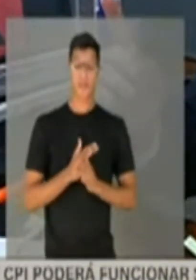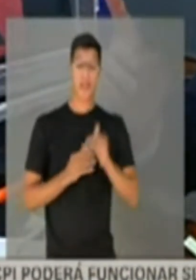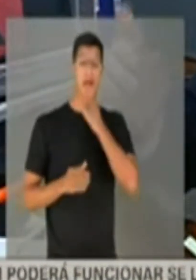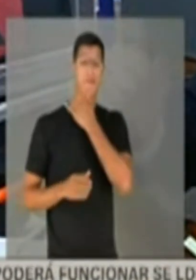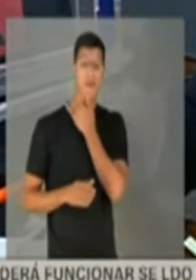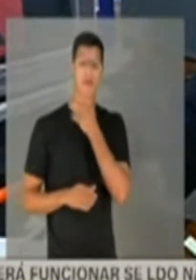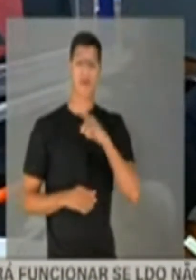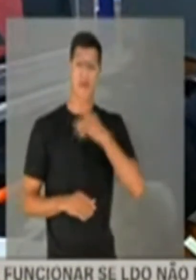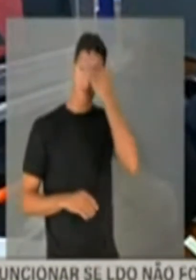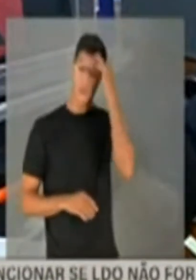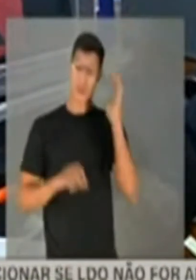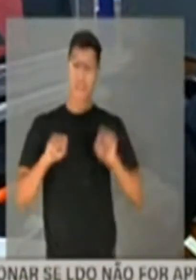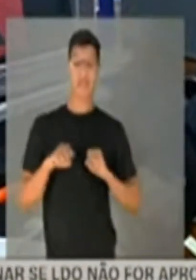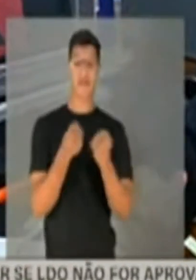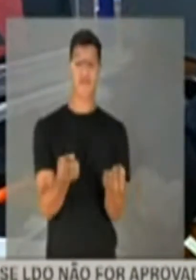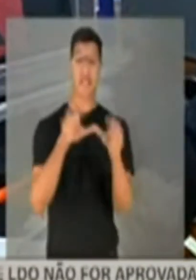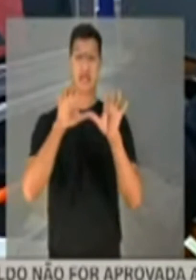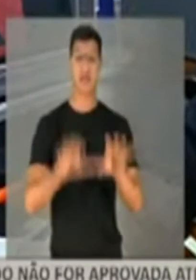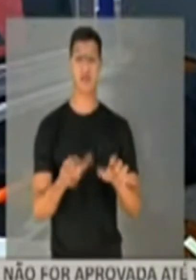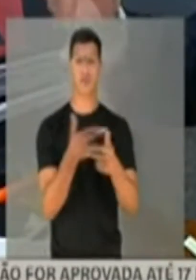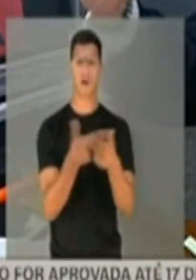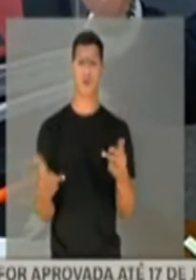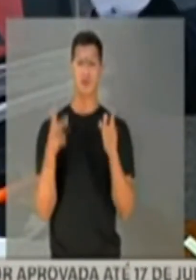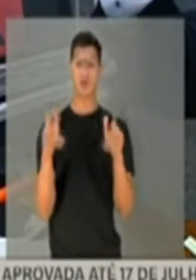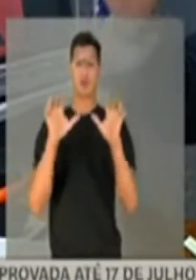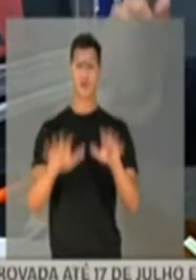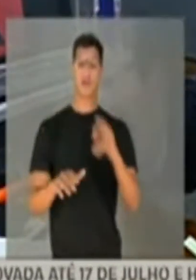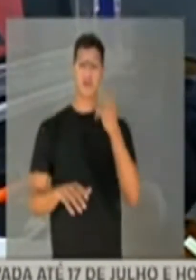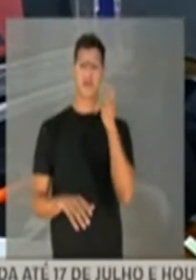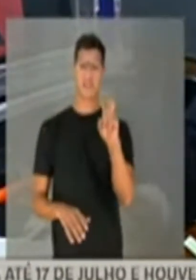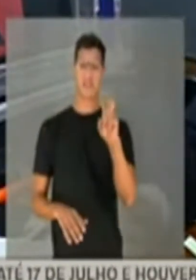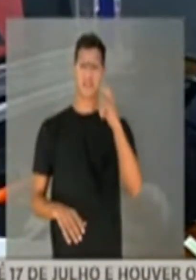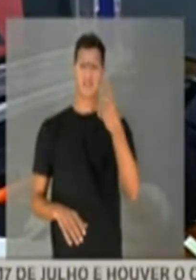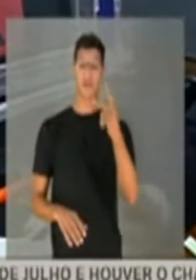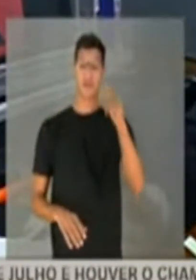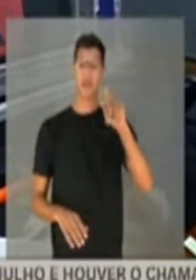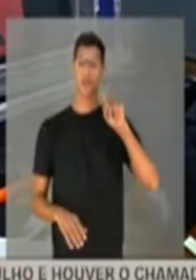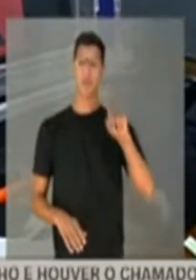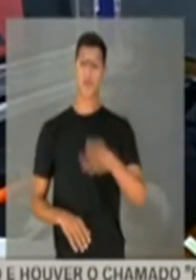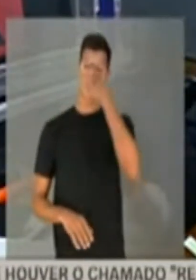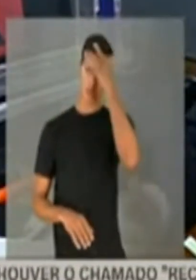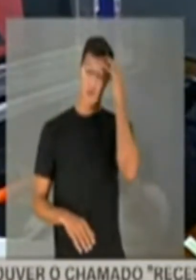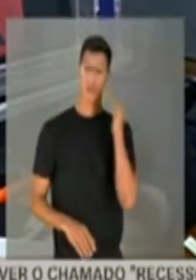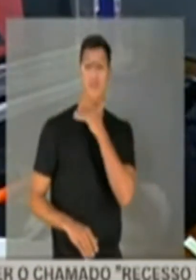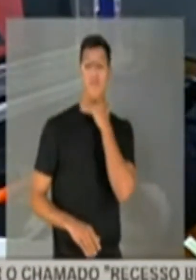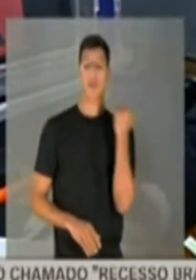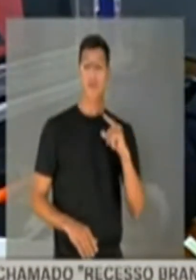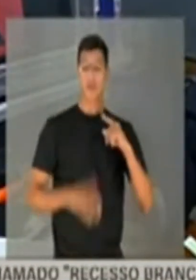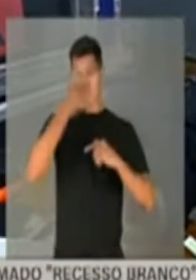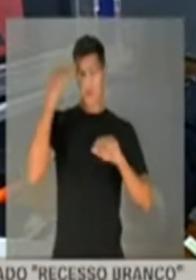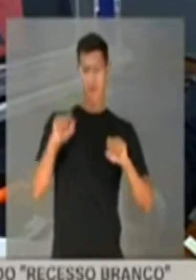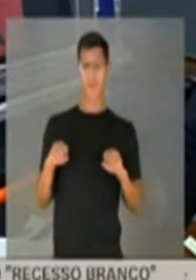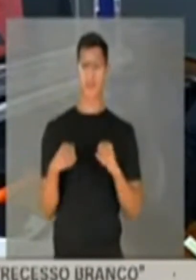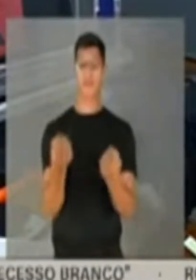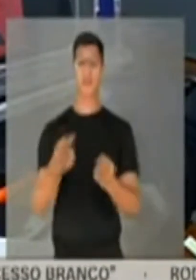Lamento que tenha gente que defenda isso, uma situação como essa, 527 mil pessoas mortas, e ainda tem gente para defender